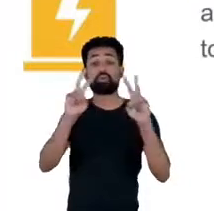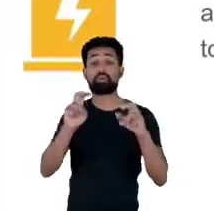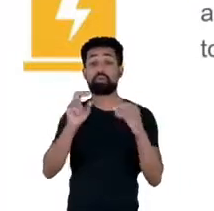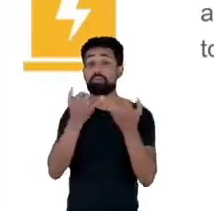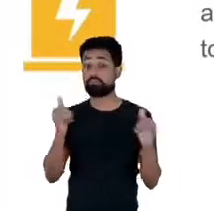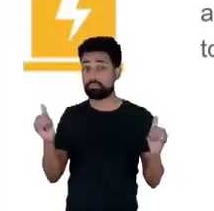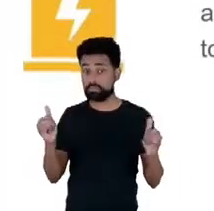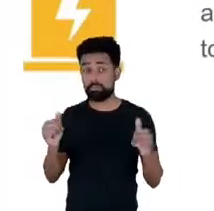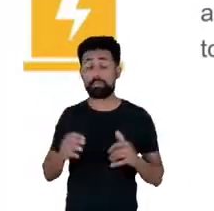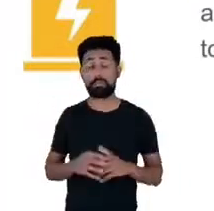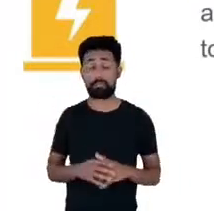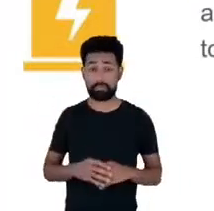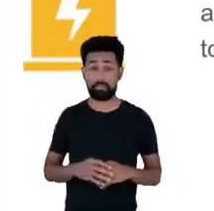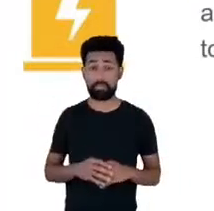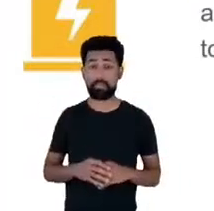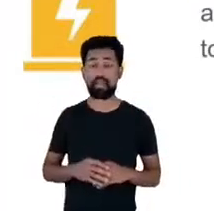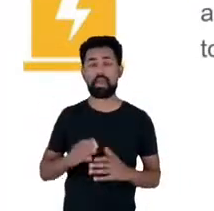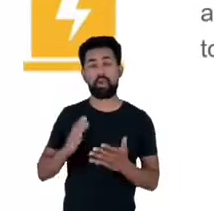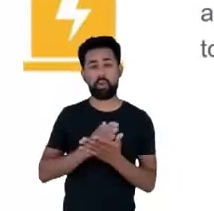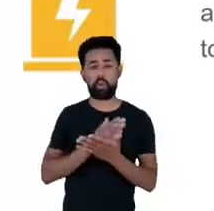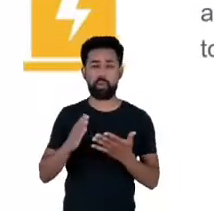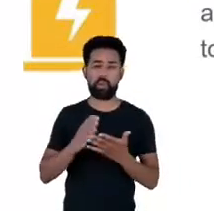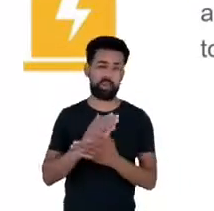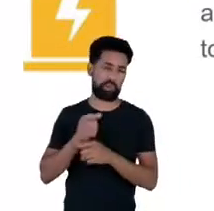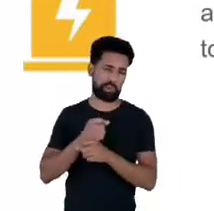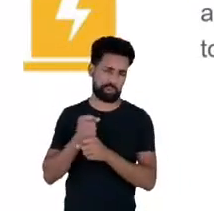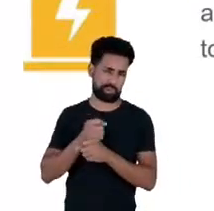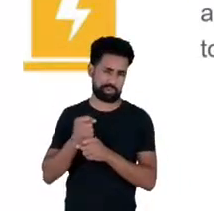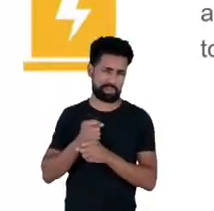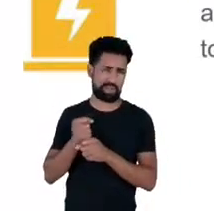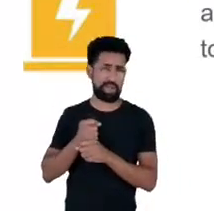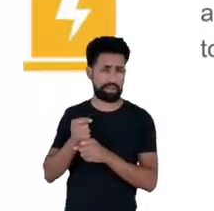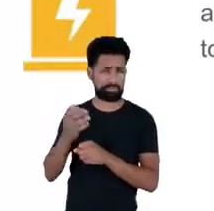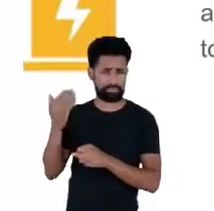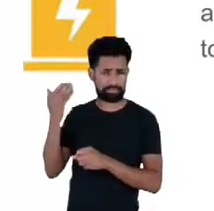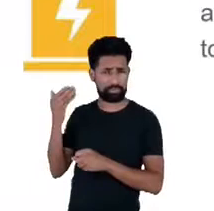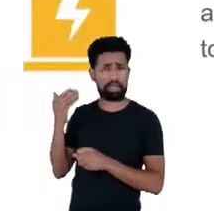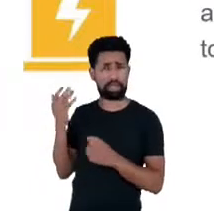há alguns anos e agora nós vemos